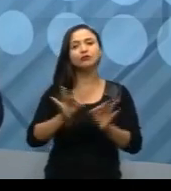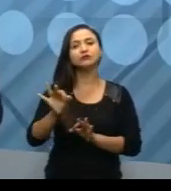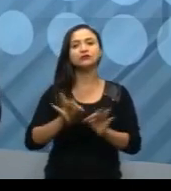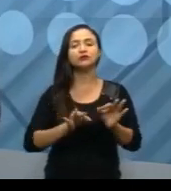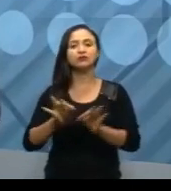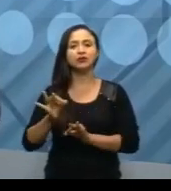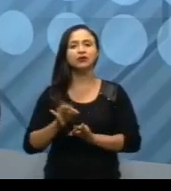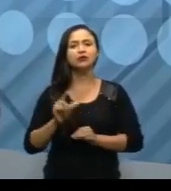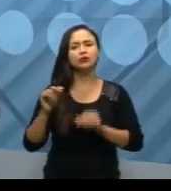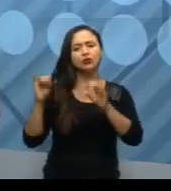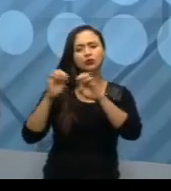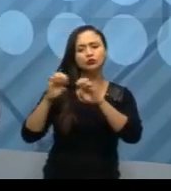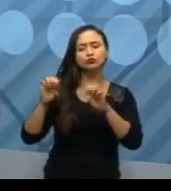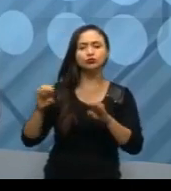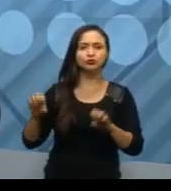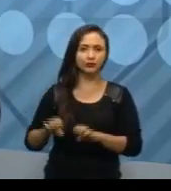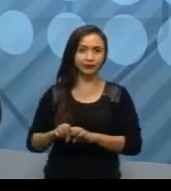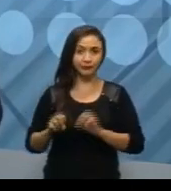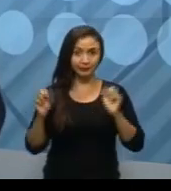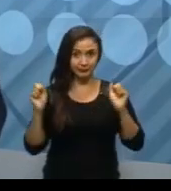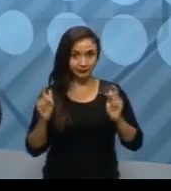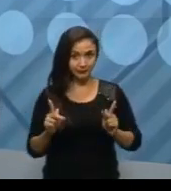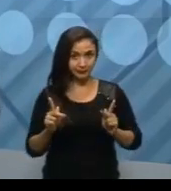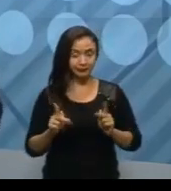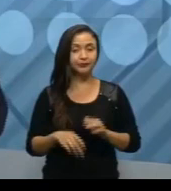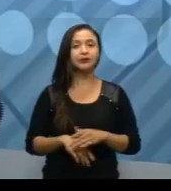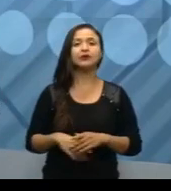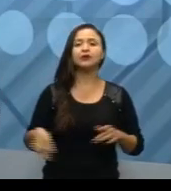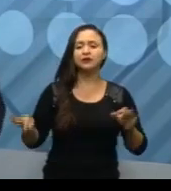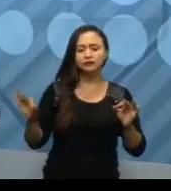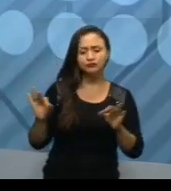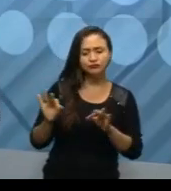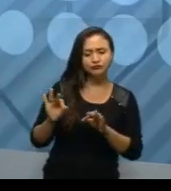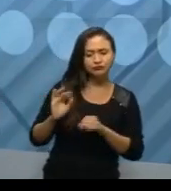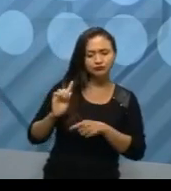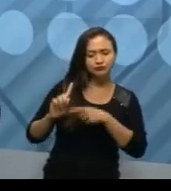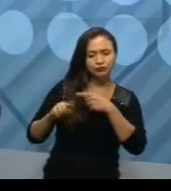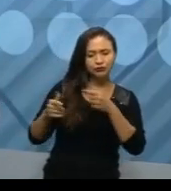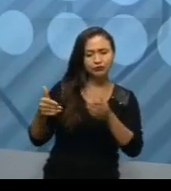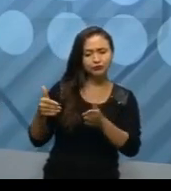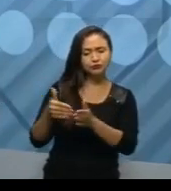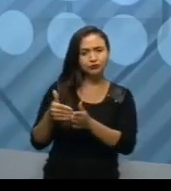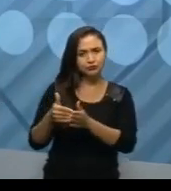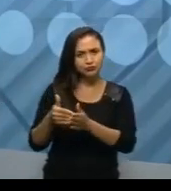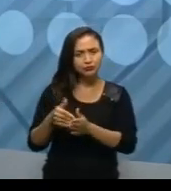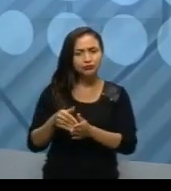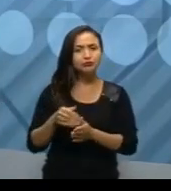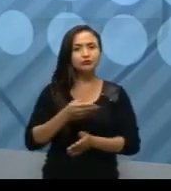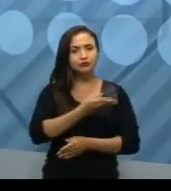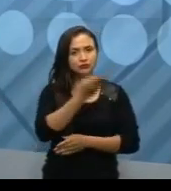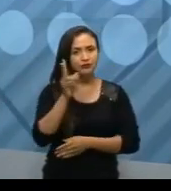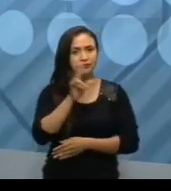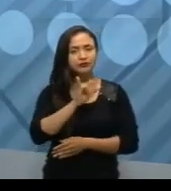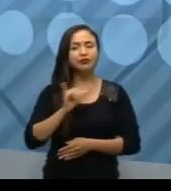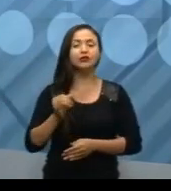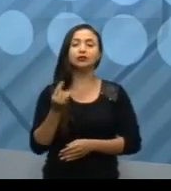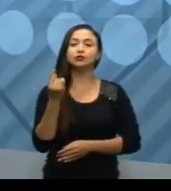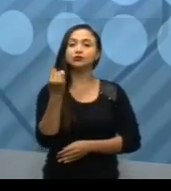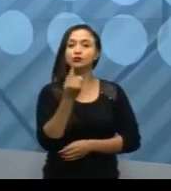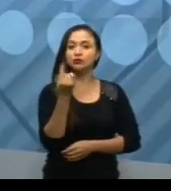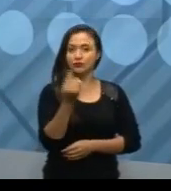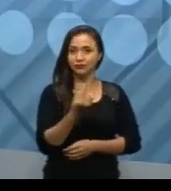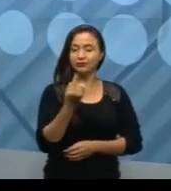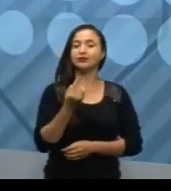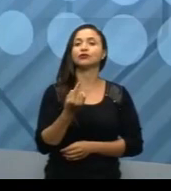do estrutural dela, ok? E o restante a gente continua, vocês vão continuar sozinhos com